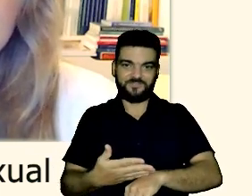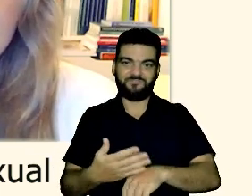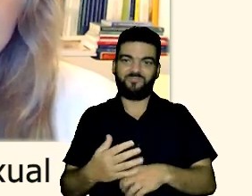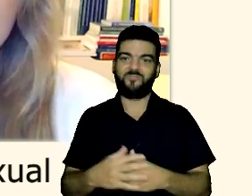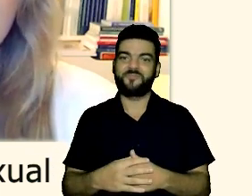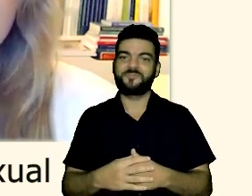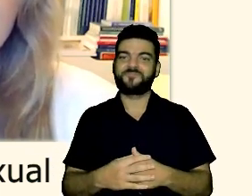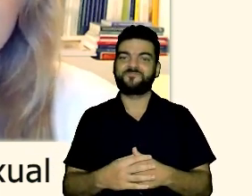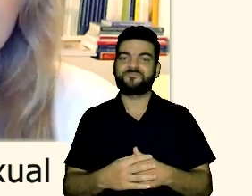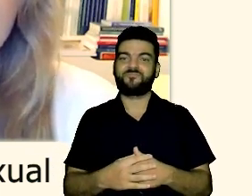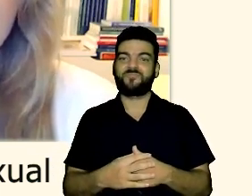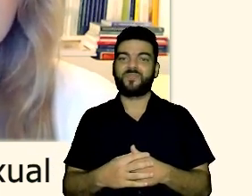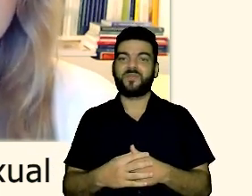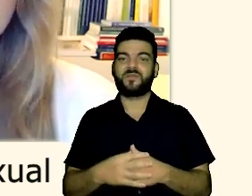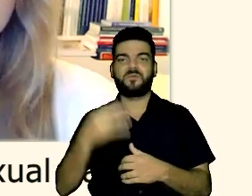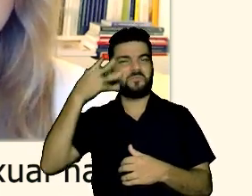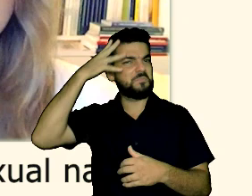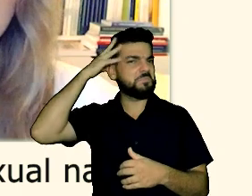uma mulher branca,